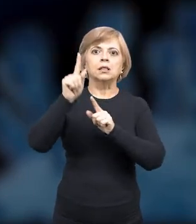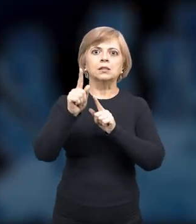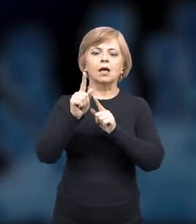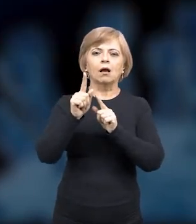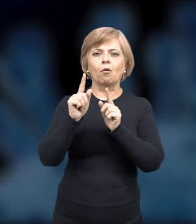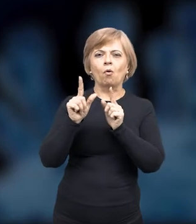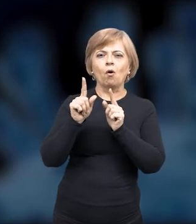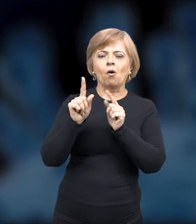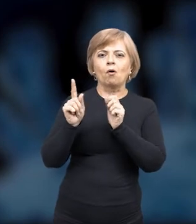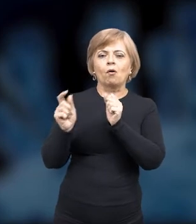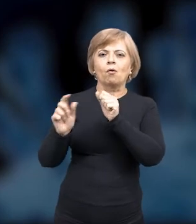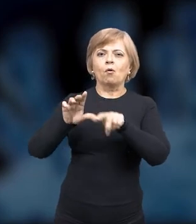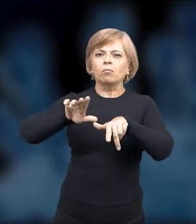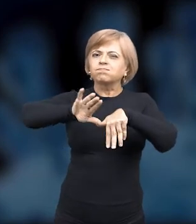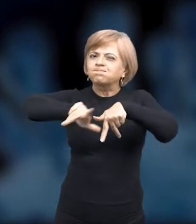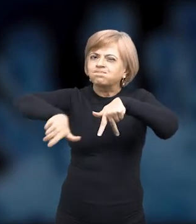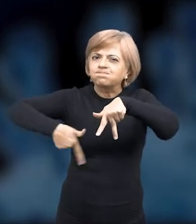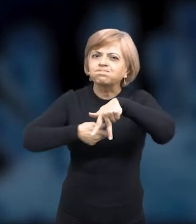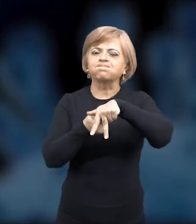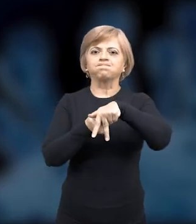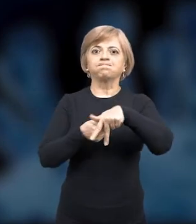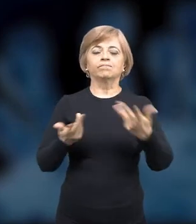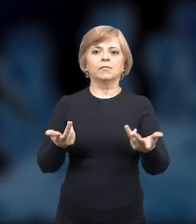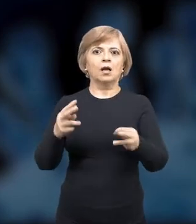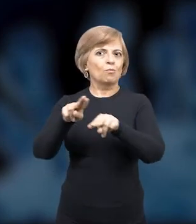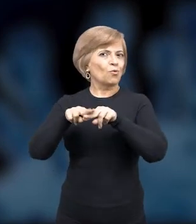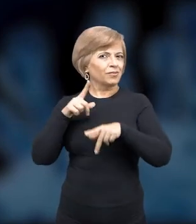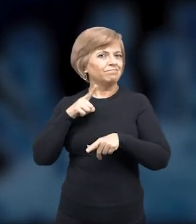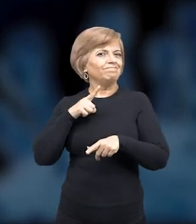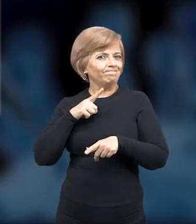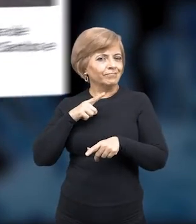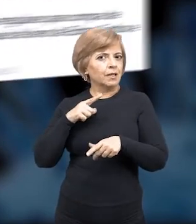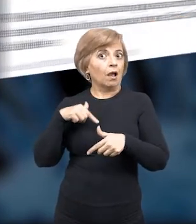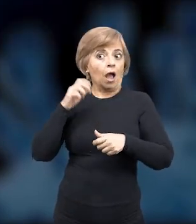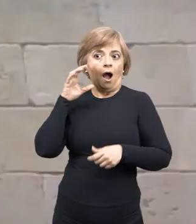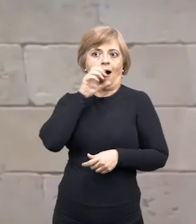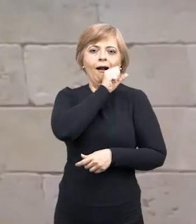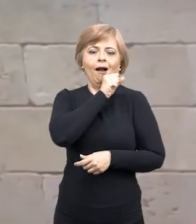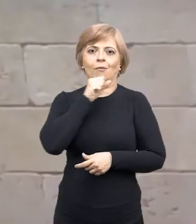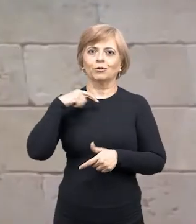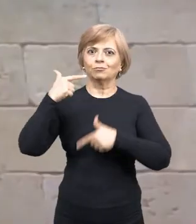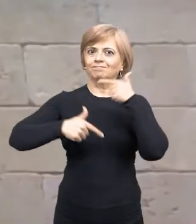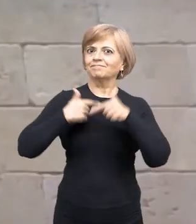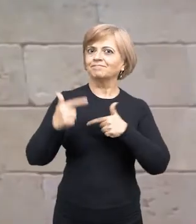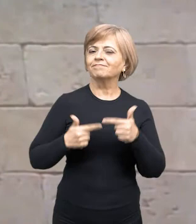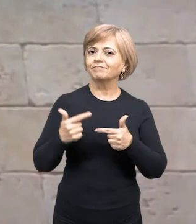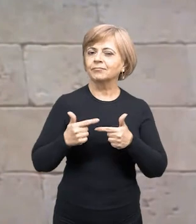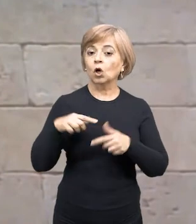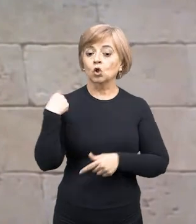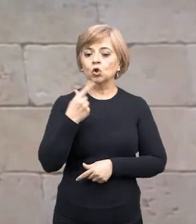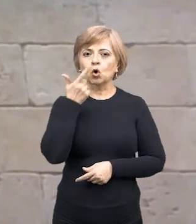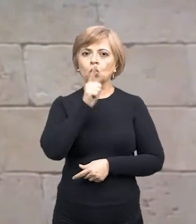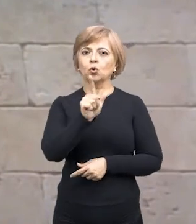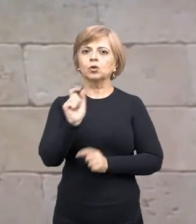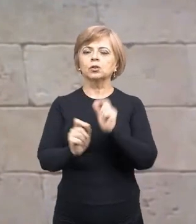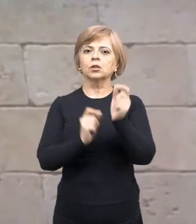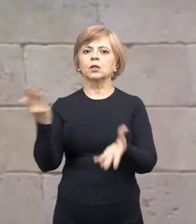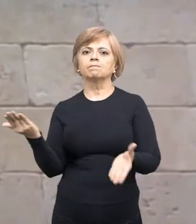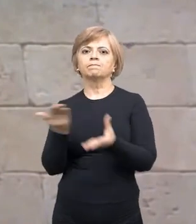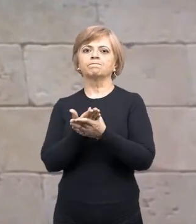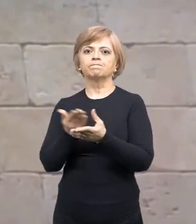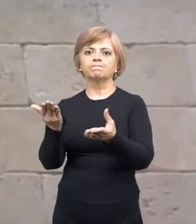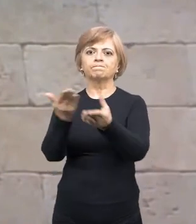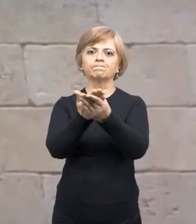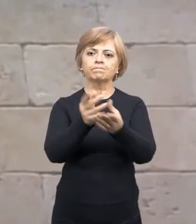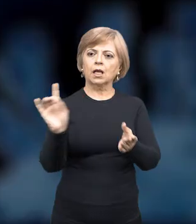e o Ministério Público atuou de forma rápida e ativa nesses casos. Nós conseguimos ajuizar uma ação civil pública